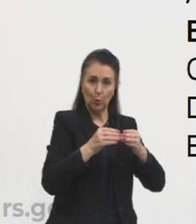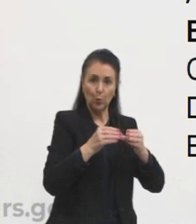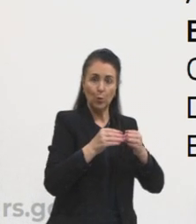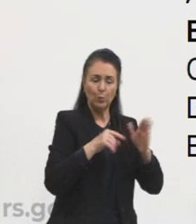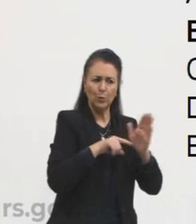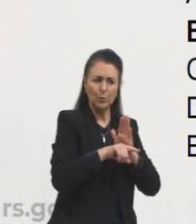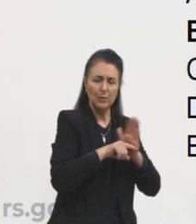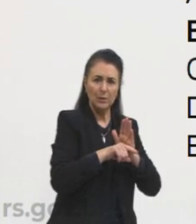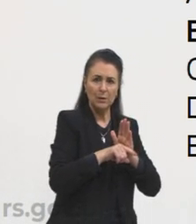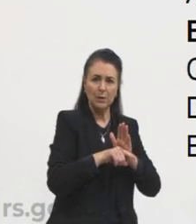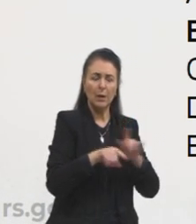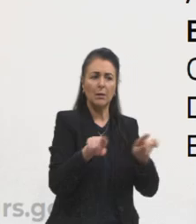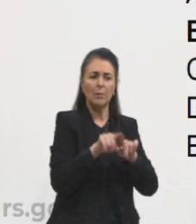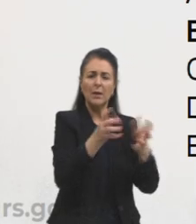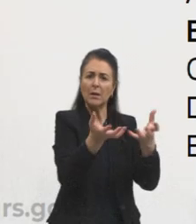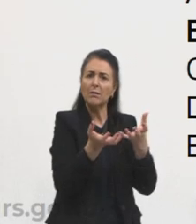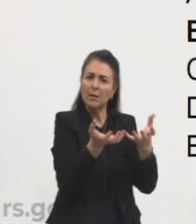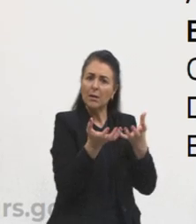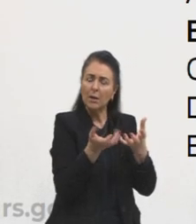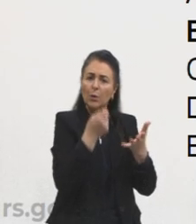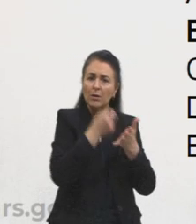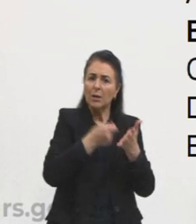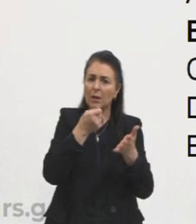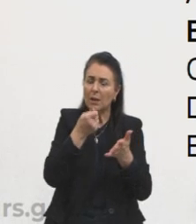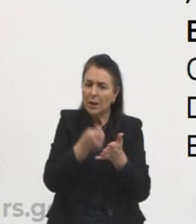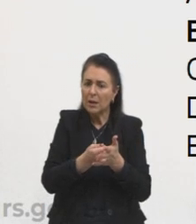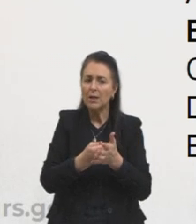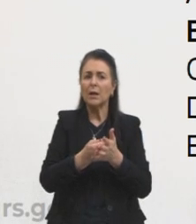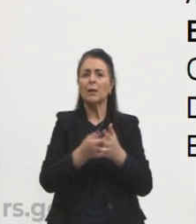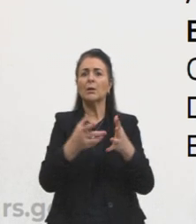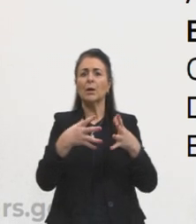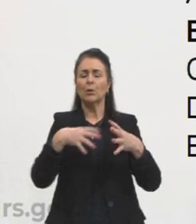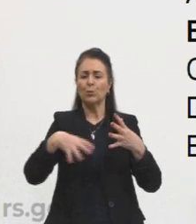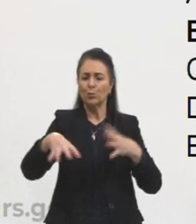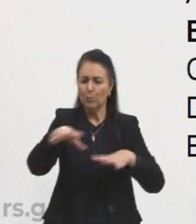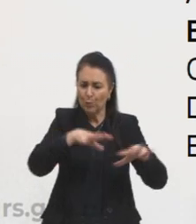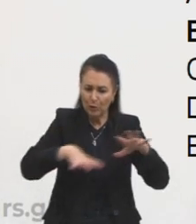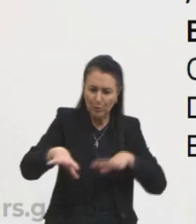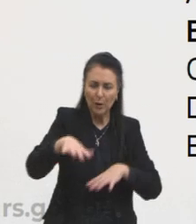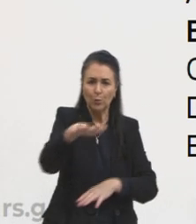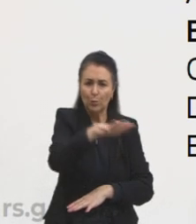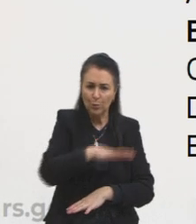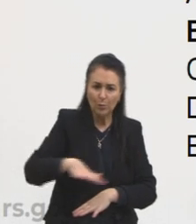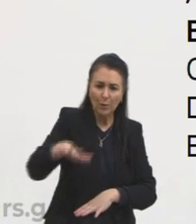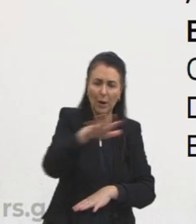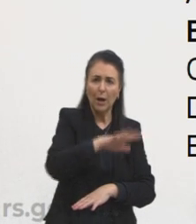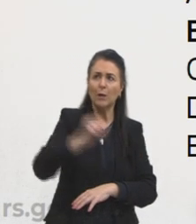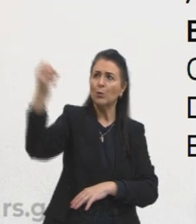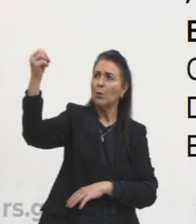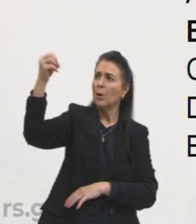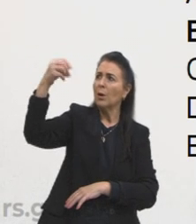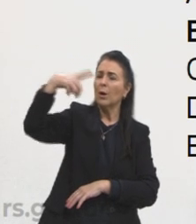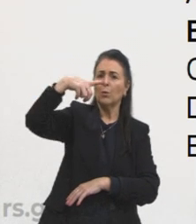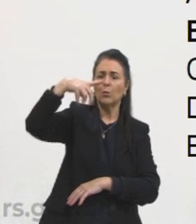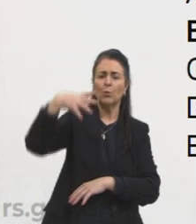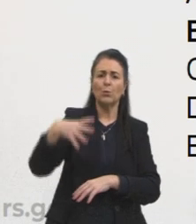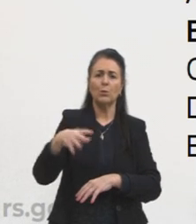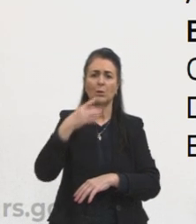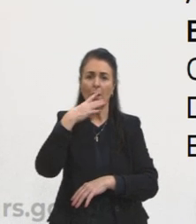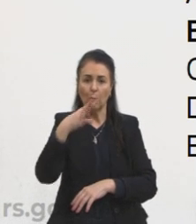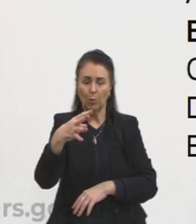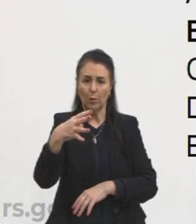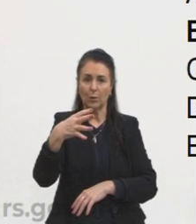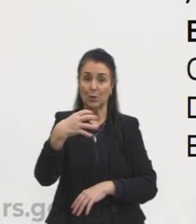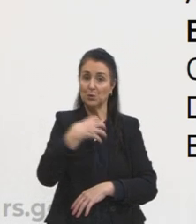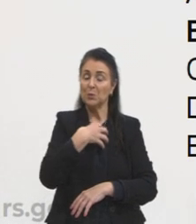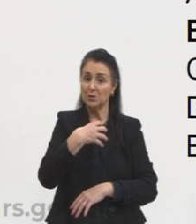atirar nessa aventura, tentando conquistar a forma, o movimento, o espaço, a luz, a cor e mesmo a expressão e o sentimento.